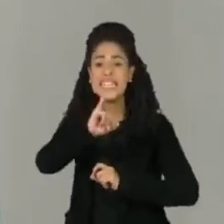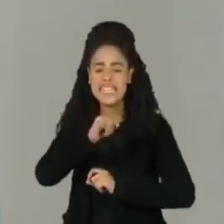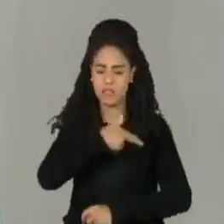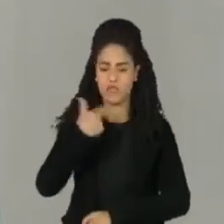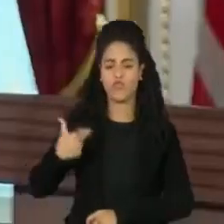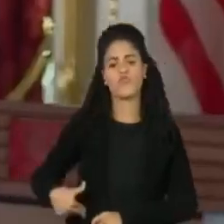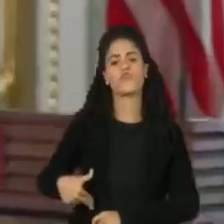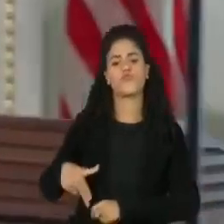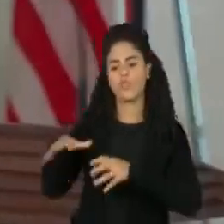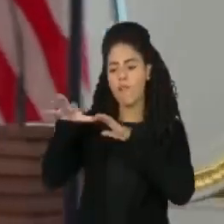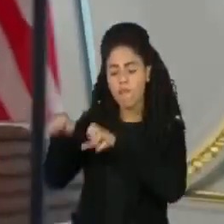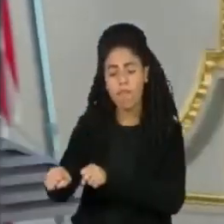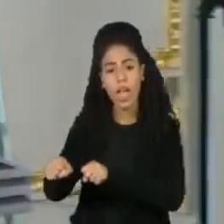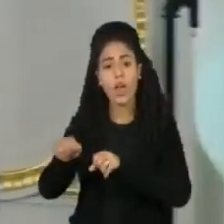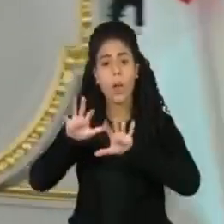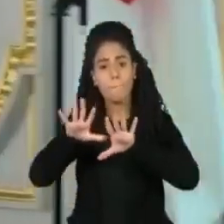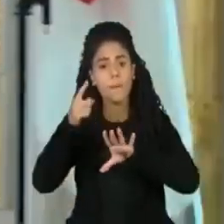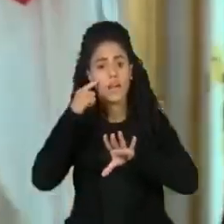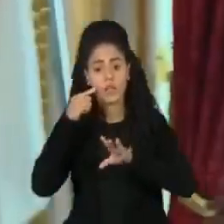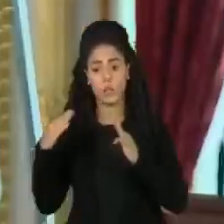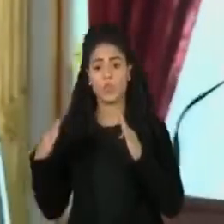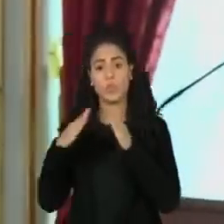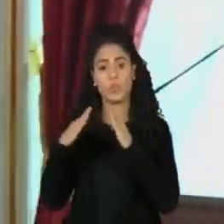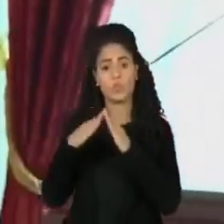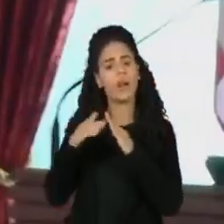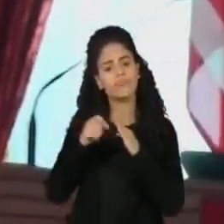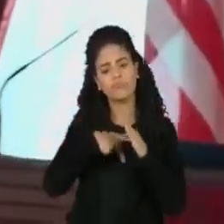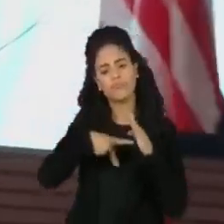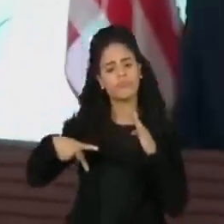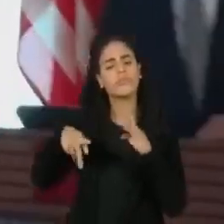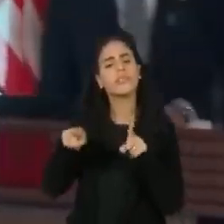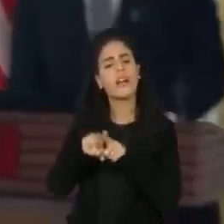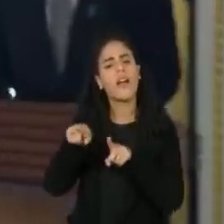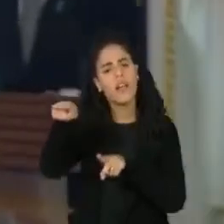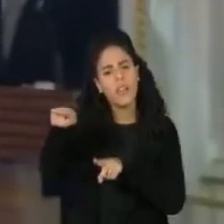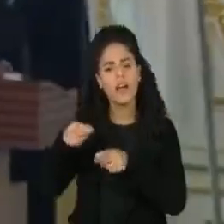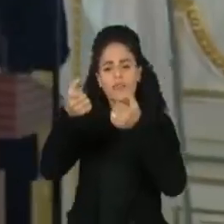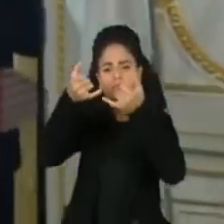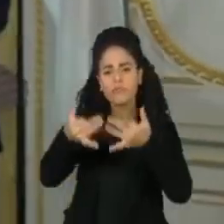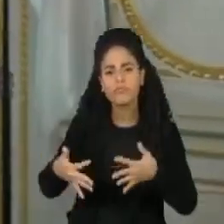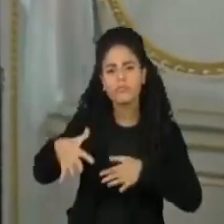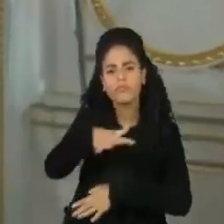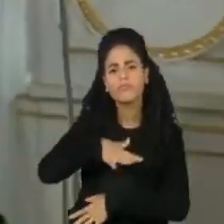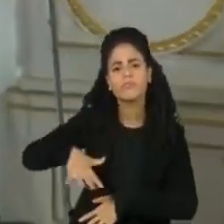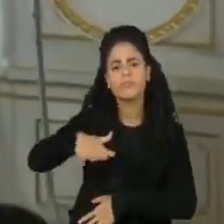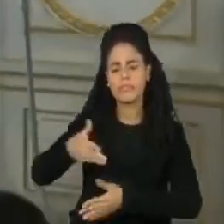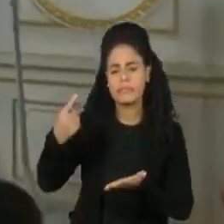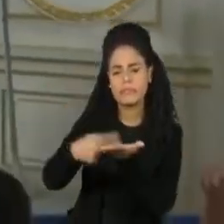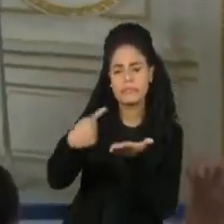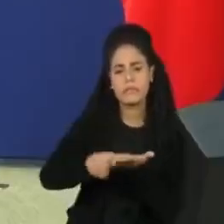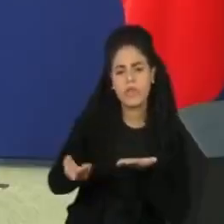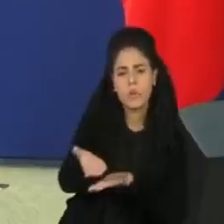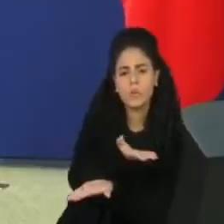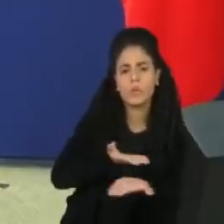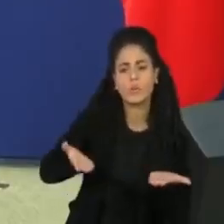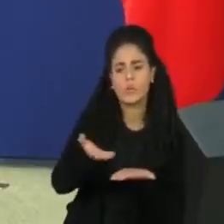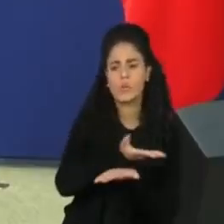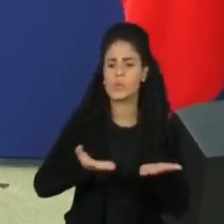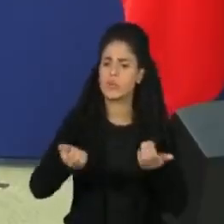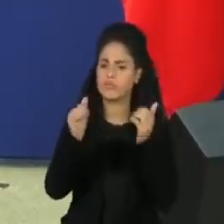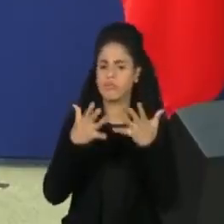Taiwan. A equipe da Casa Branca correu para amenizar mais uma declaração, mas o estrago diplomático já estava feito.